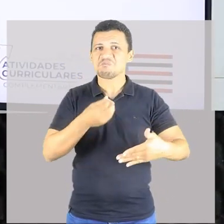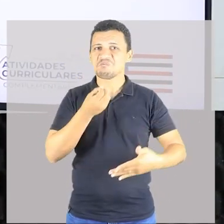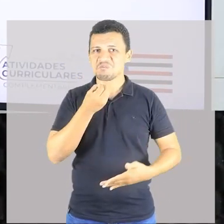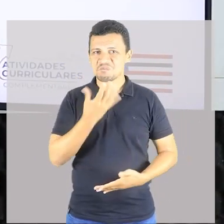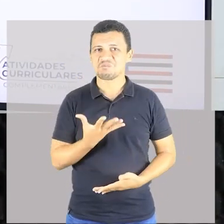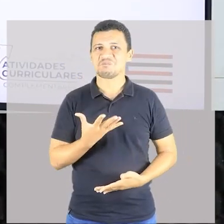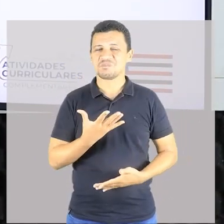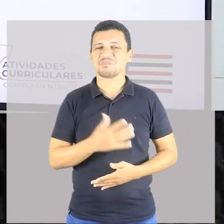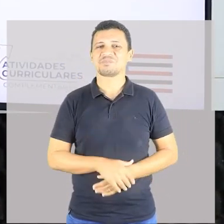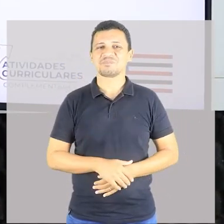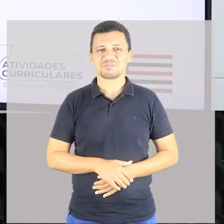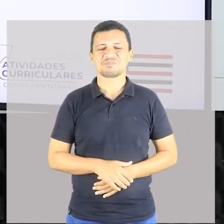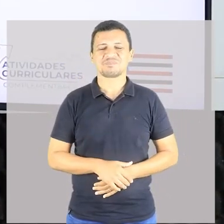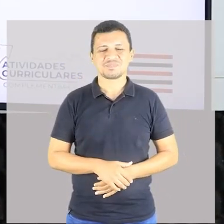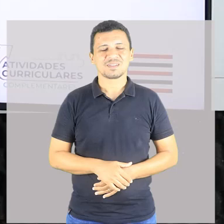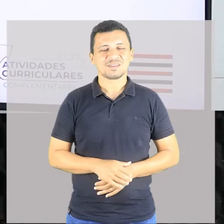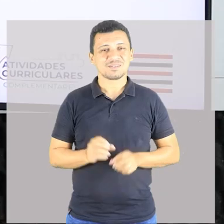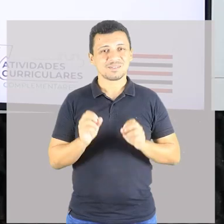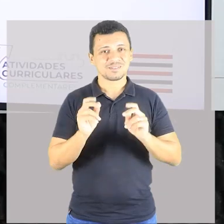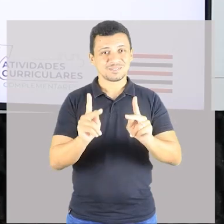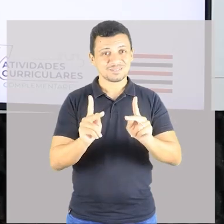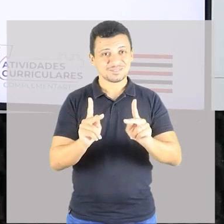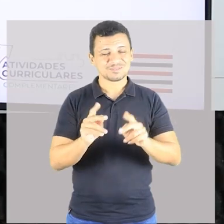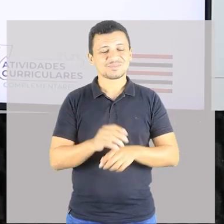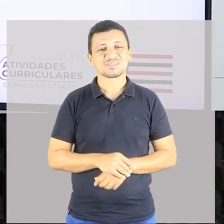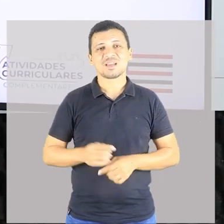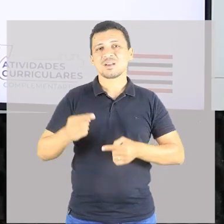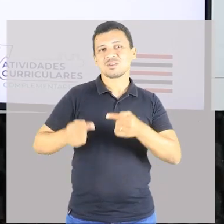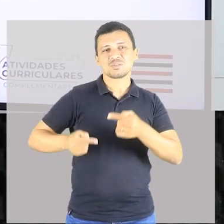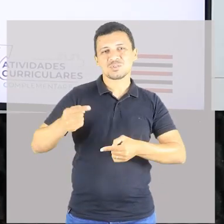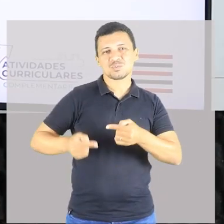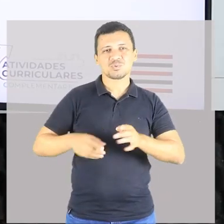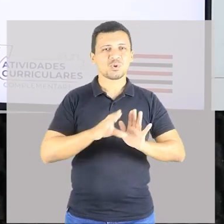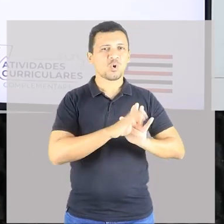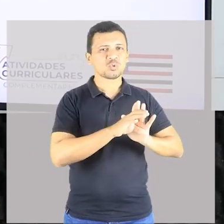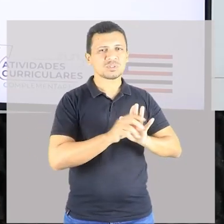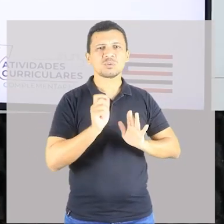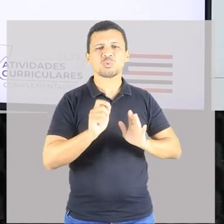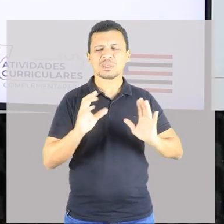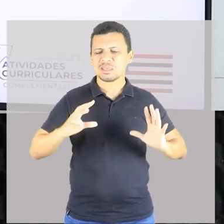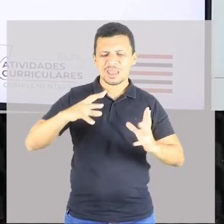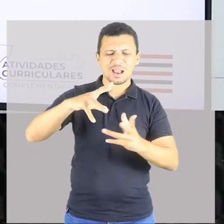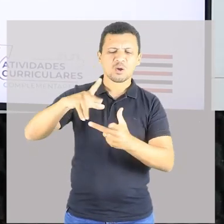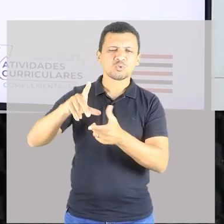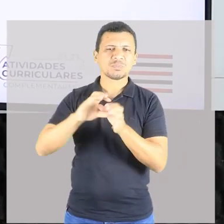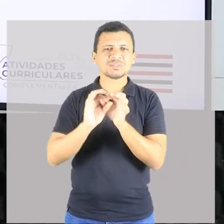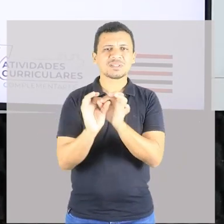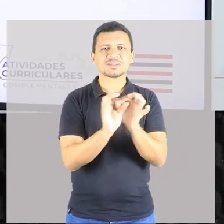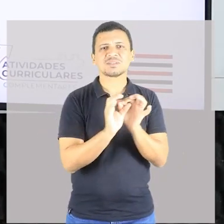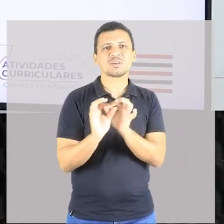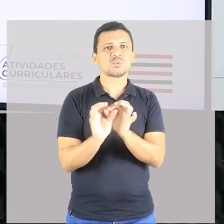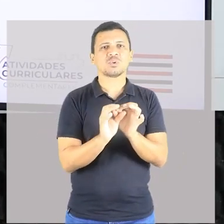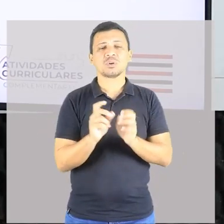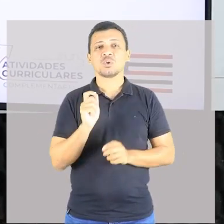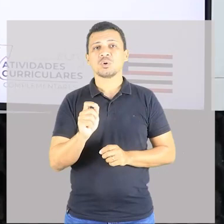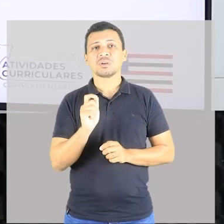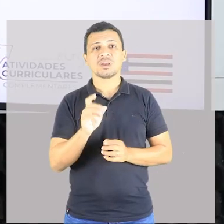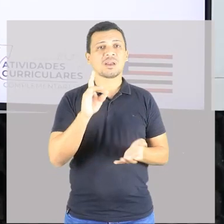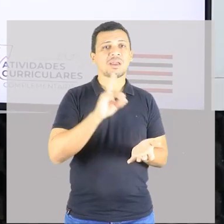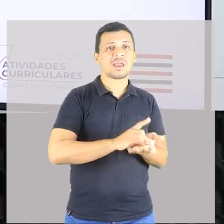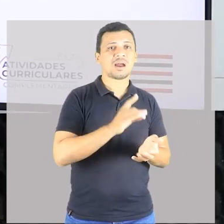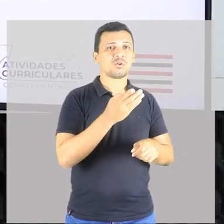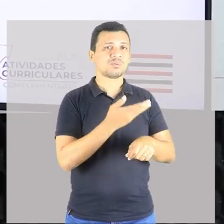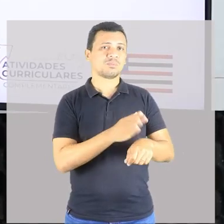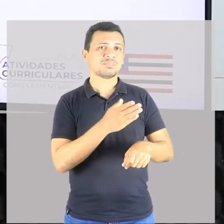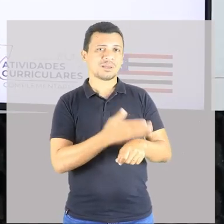sei que vai. Belezinha? Então hoje nós vamos discutir sobre conceitos, o que é a globalização, vamos falar um pouquinho sobre a globalização real e